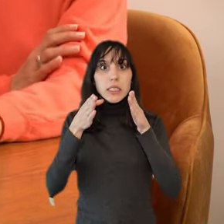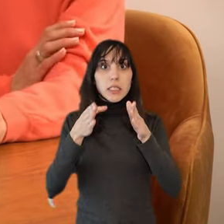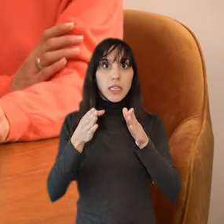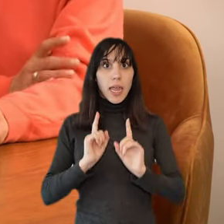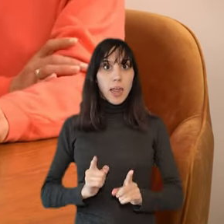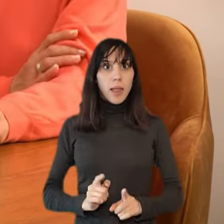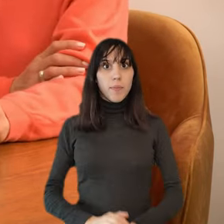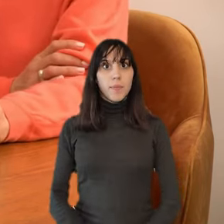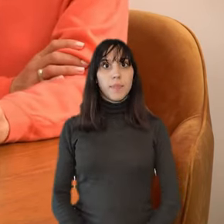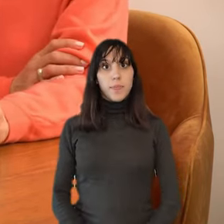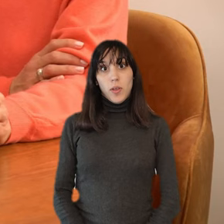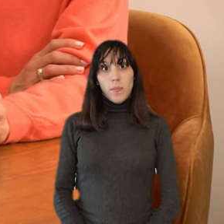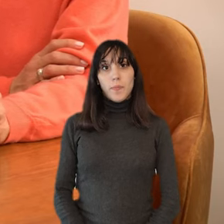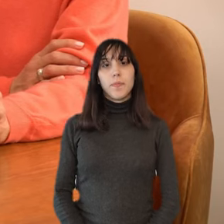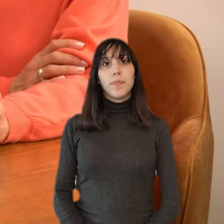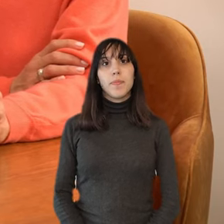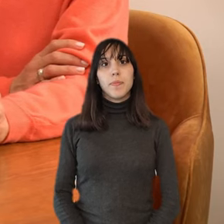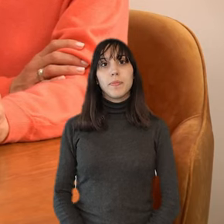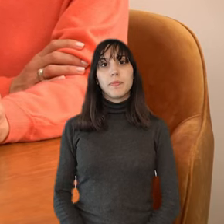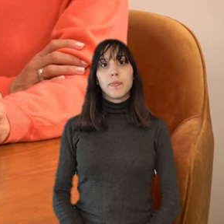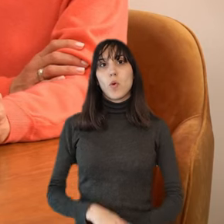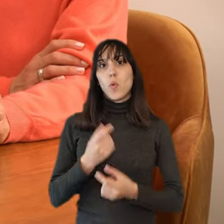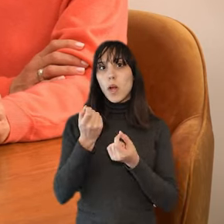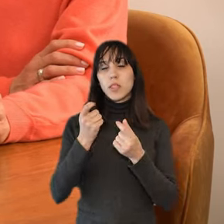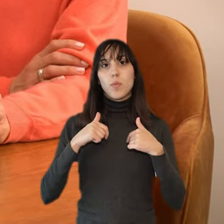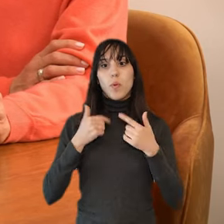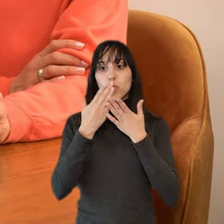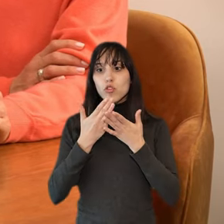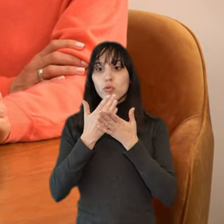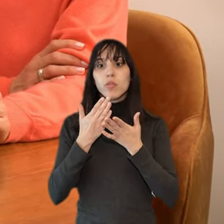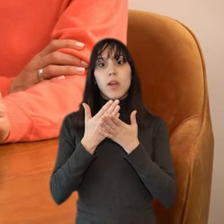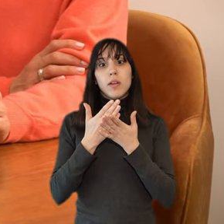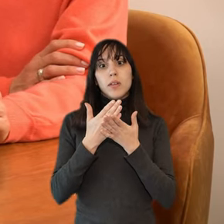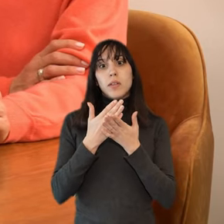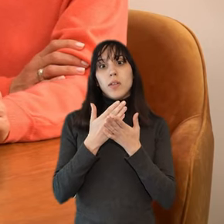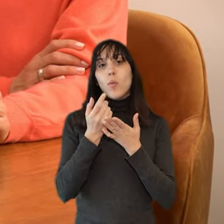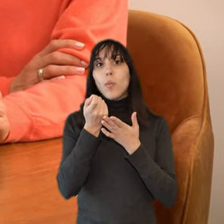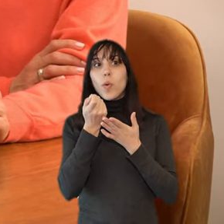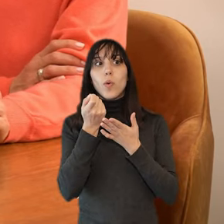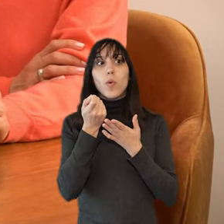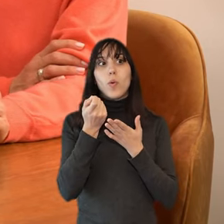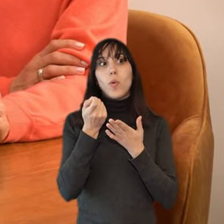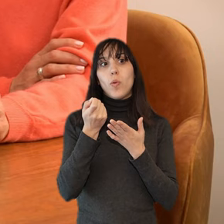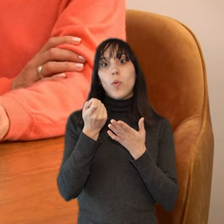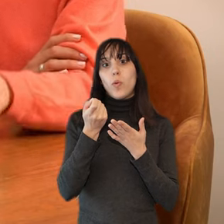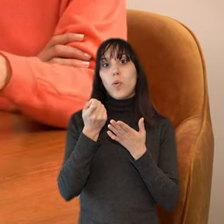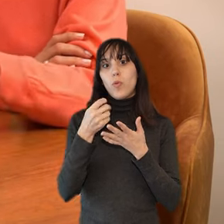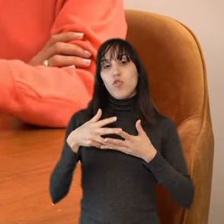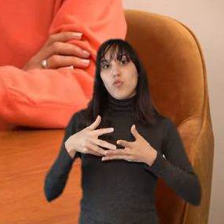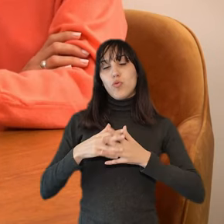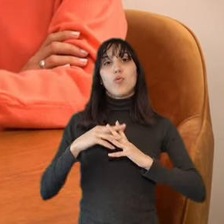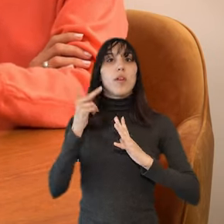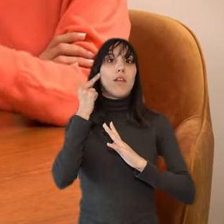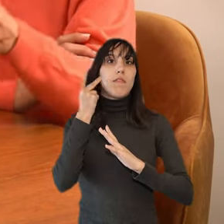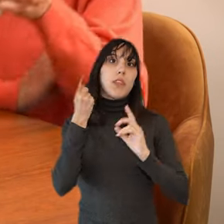lhe interessa não é acaba por ter que que estudar algum uma coisa que suporta na vida porque é